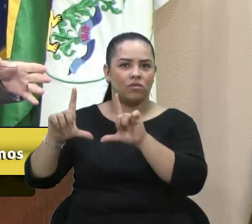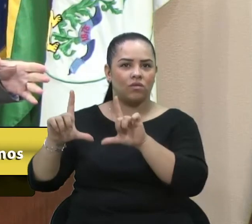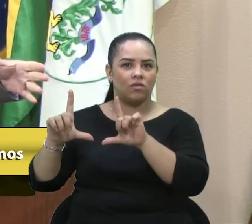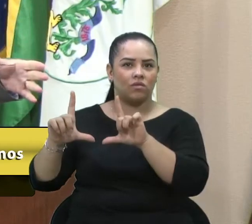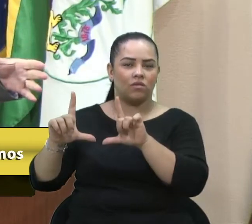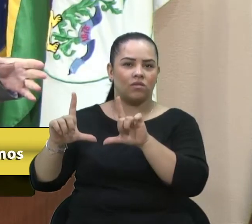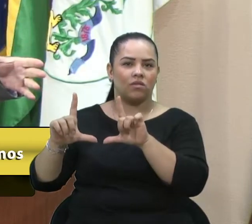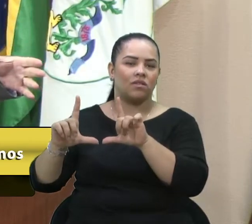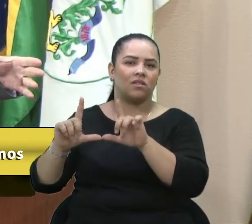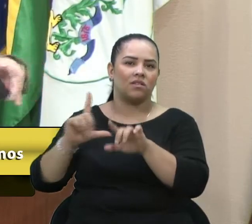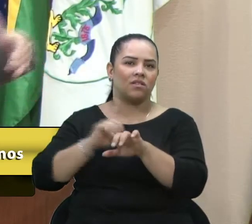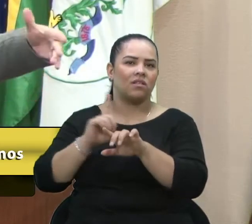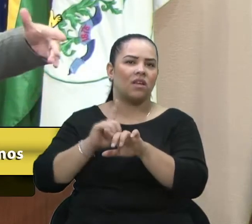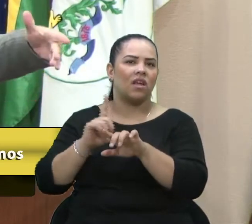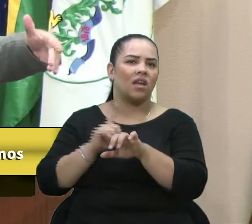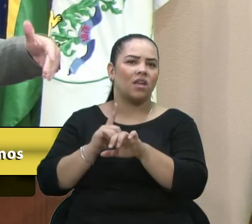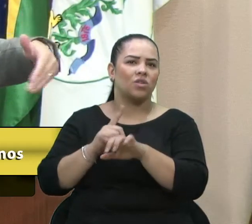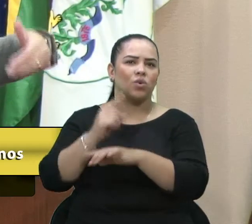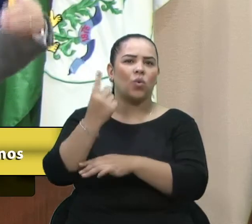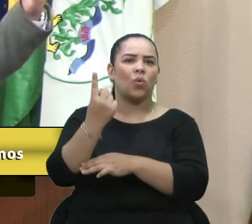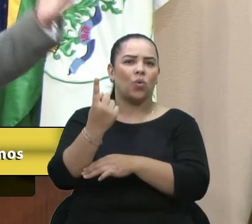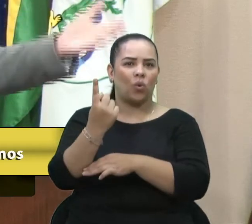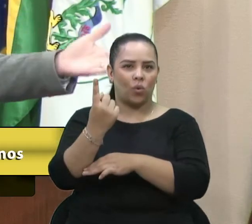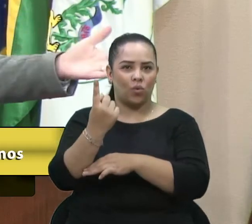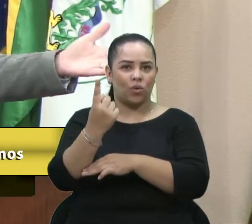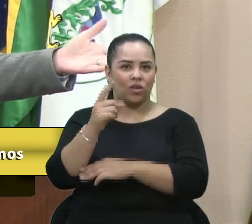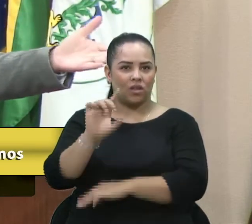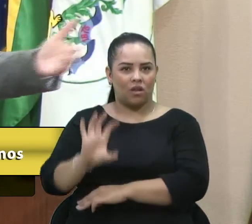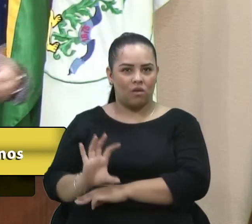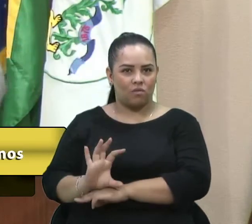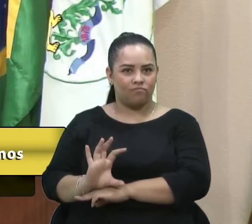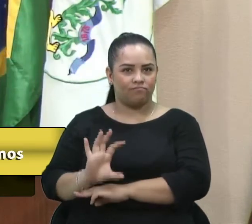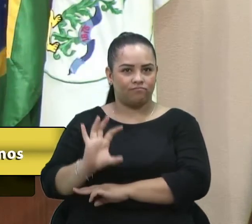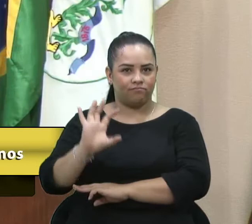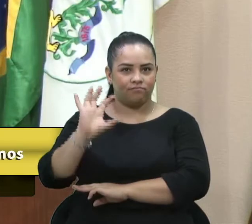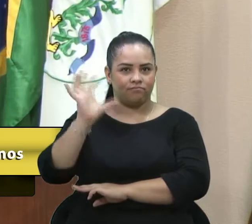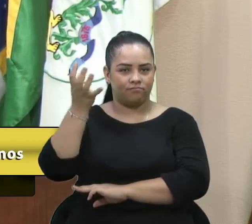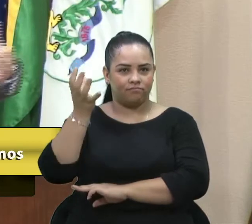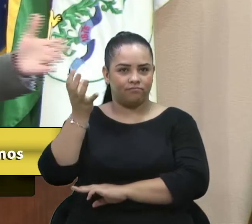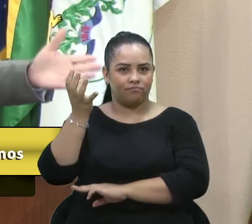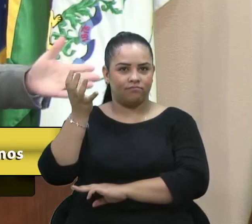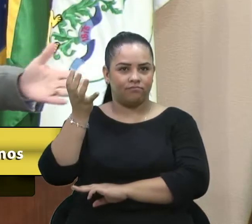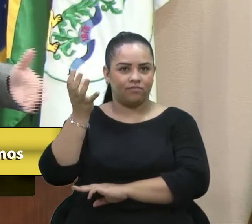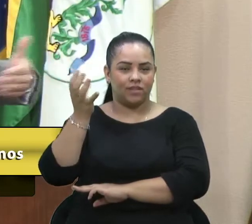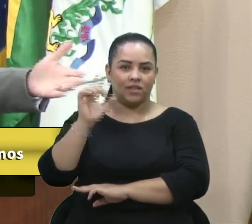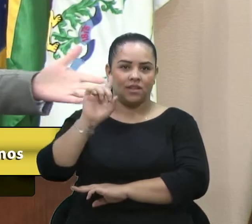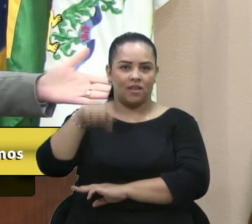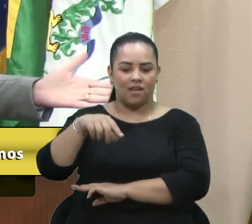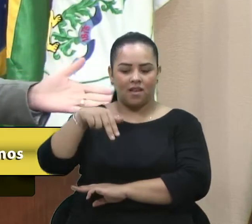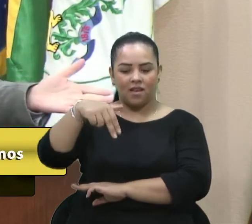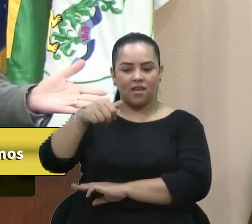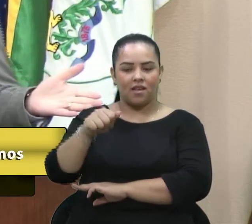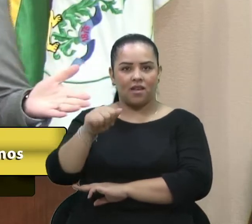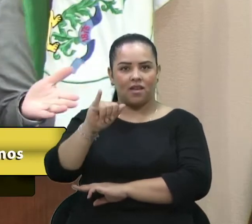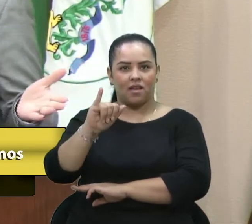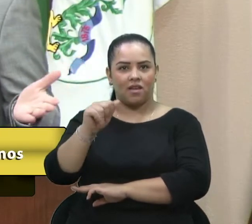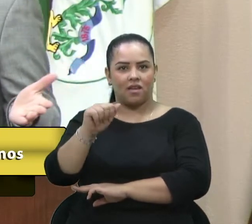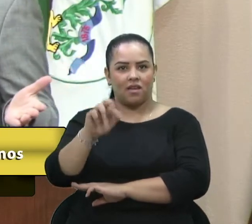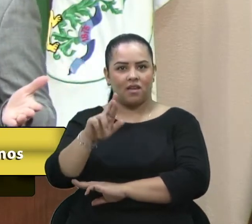recentes. De um caso que aconteceu na nossa cidade, o caso Nayara, que todos